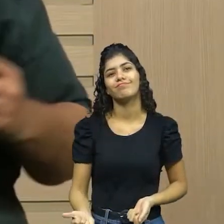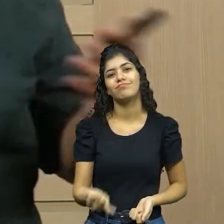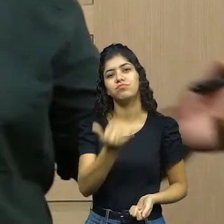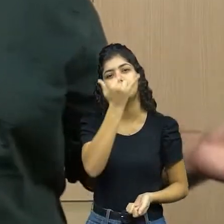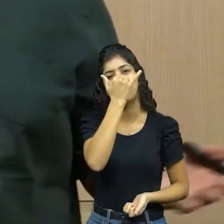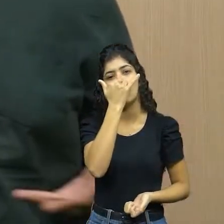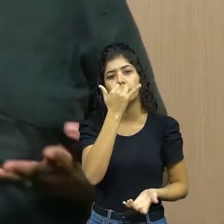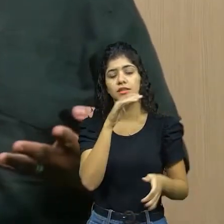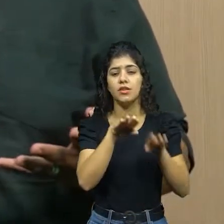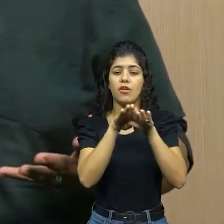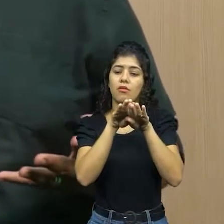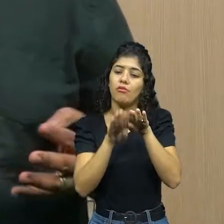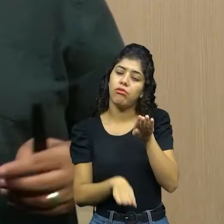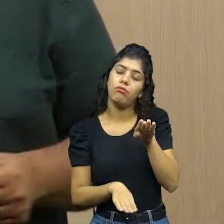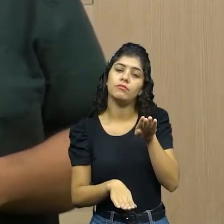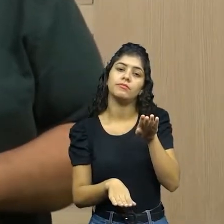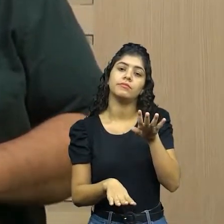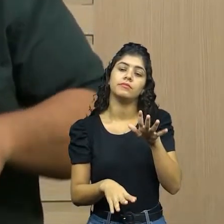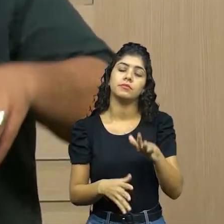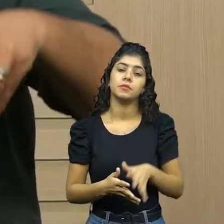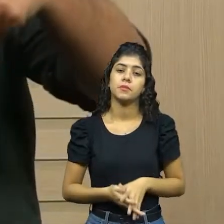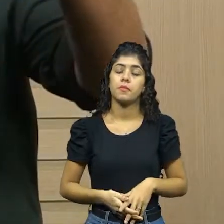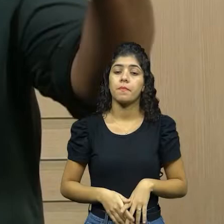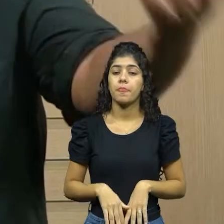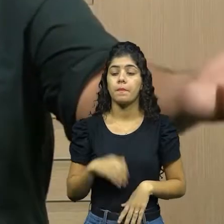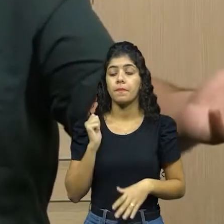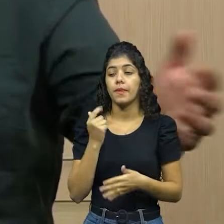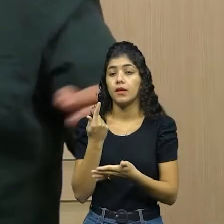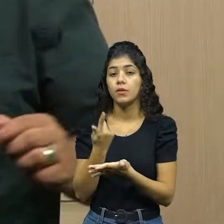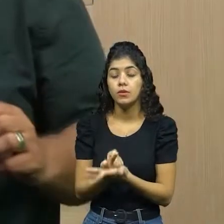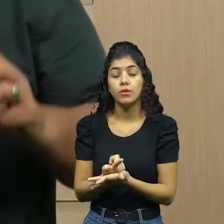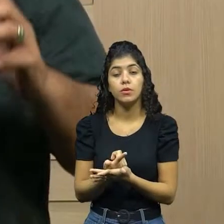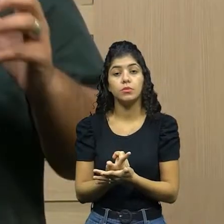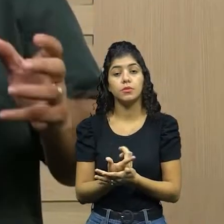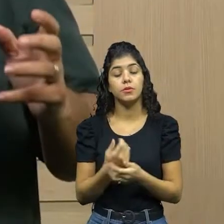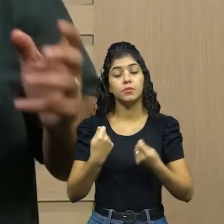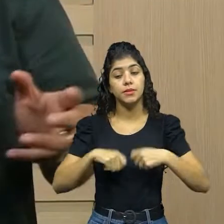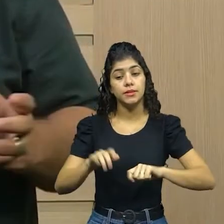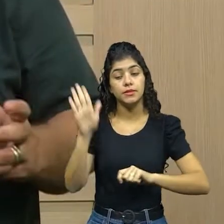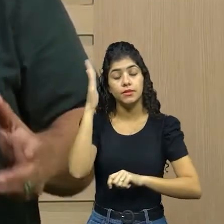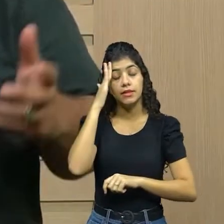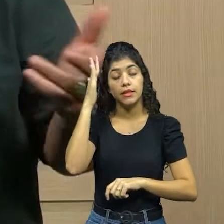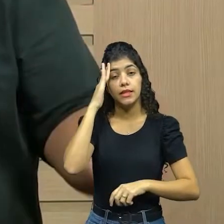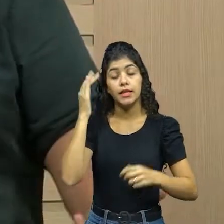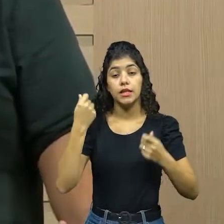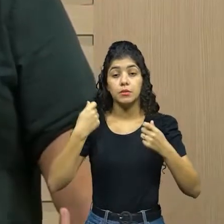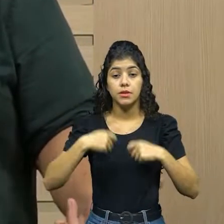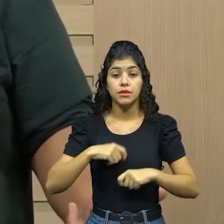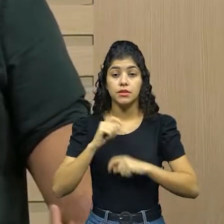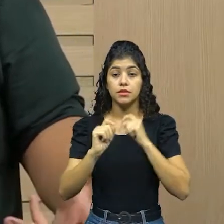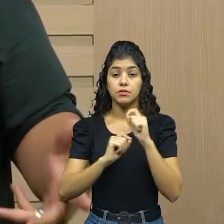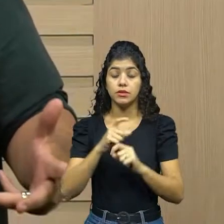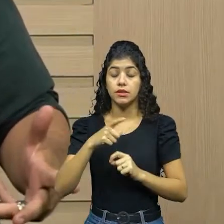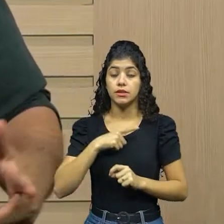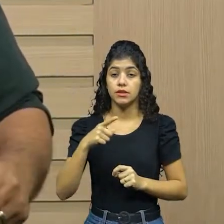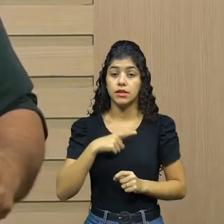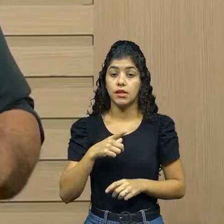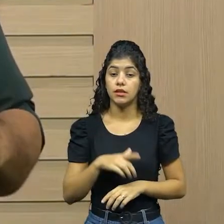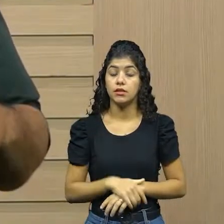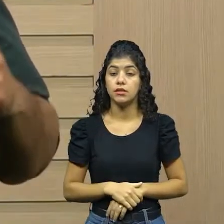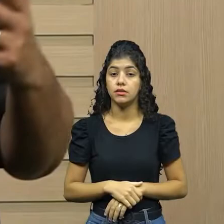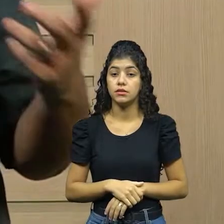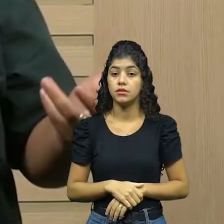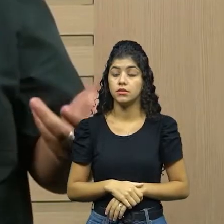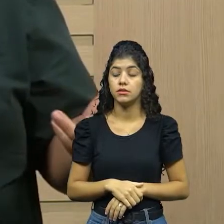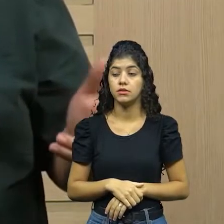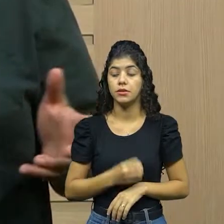seja, há um desequilíbrio. Quando eu compro algo, eu preciso entender que eu preciso de ter algo